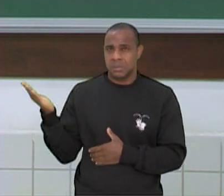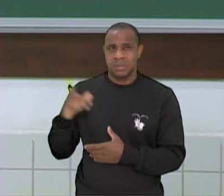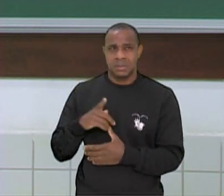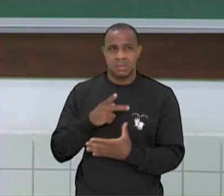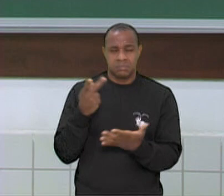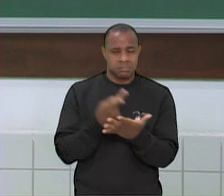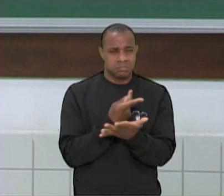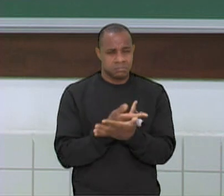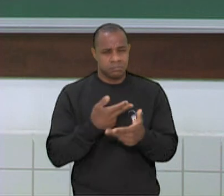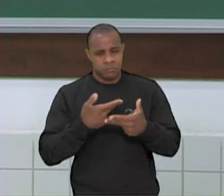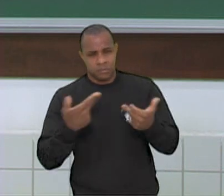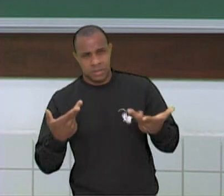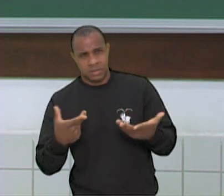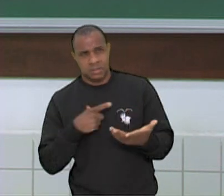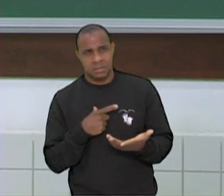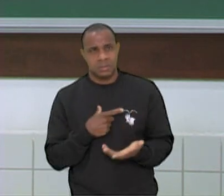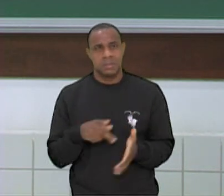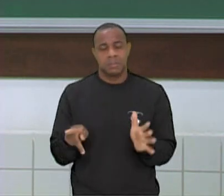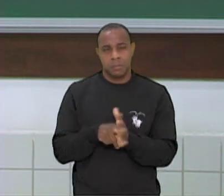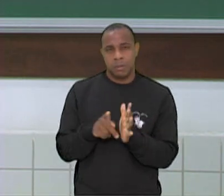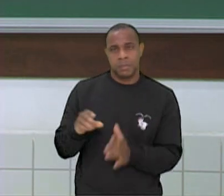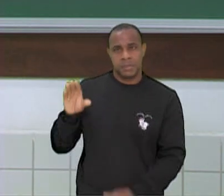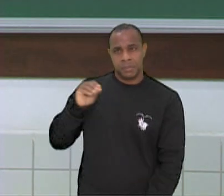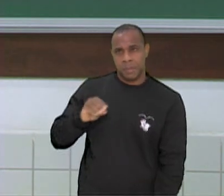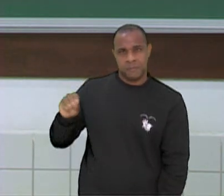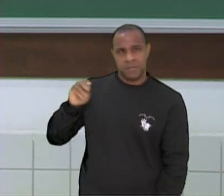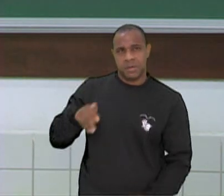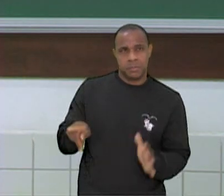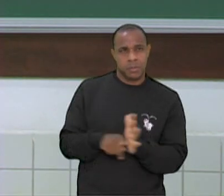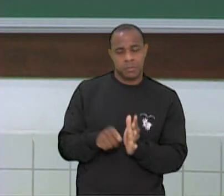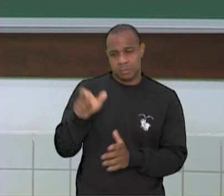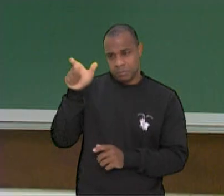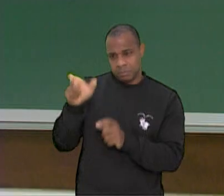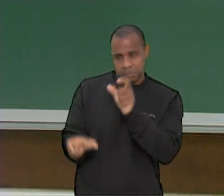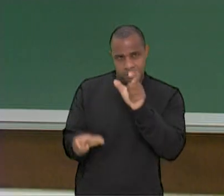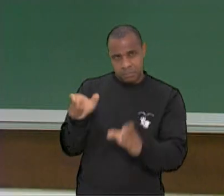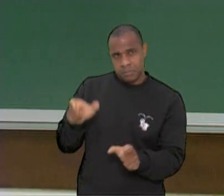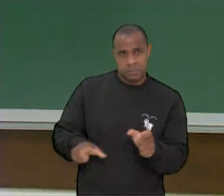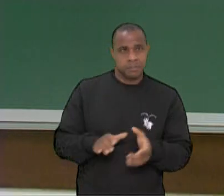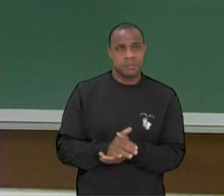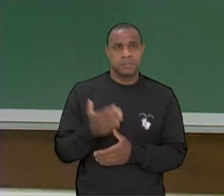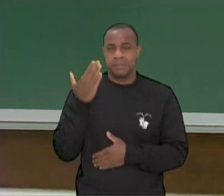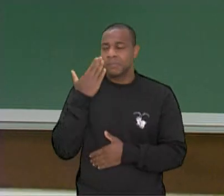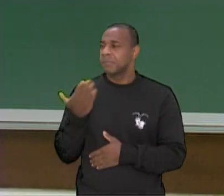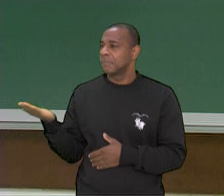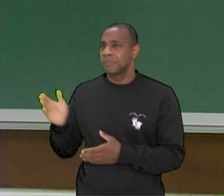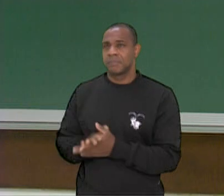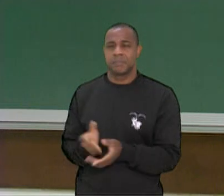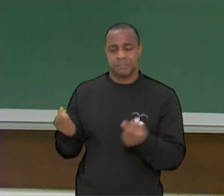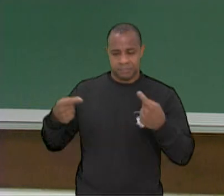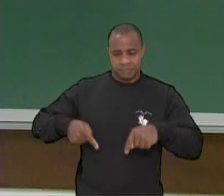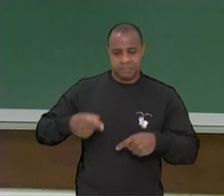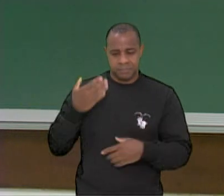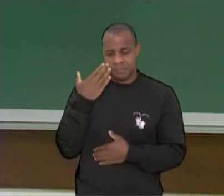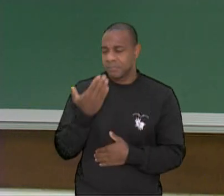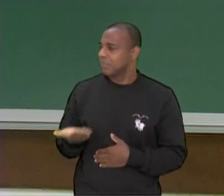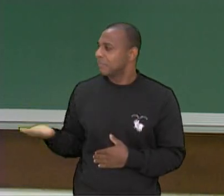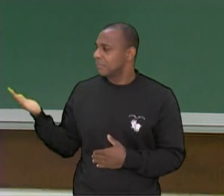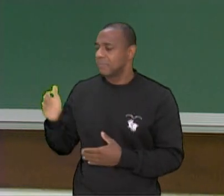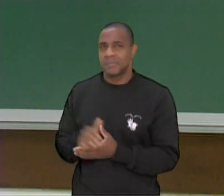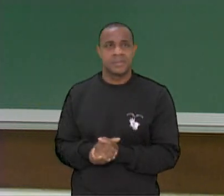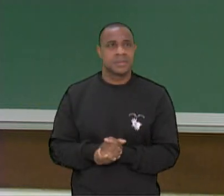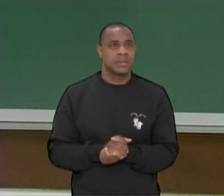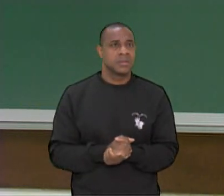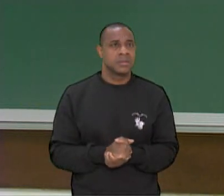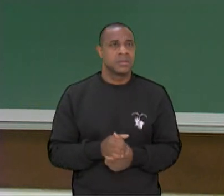aí. Claro, pertence à fala, tá bom? Das personagens. Quiz chegando quentinho aqui, vamos lá. Sobre a